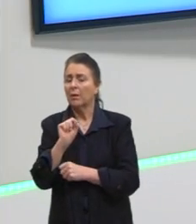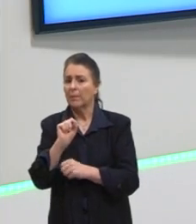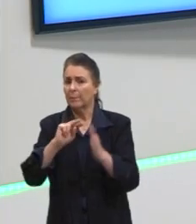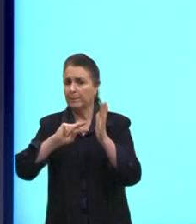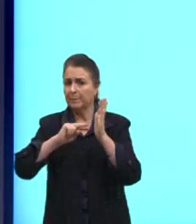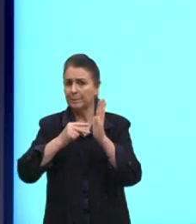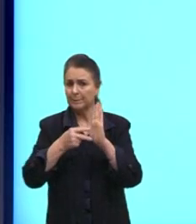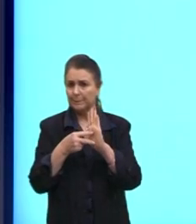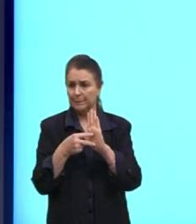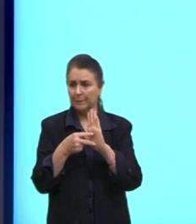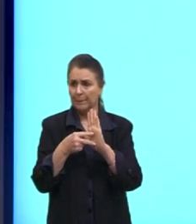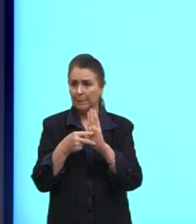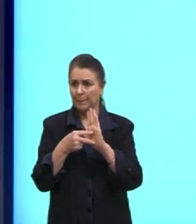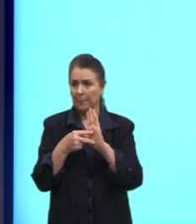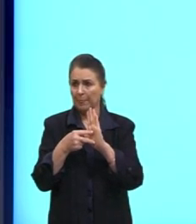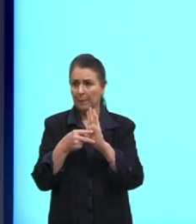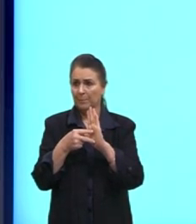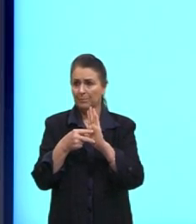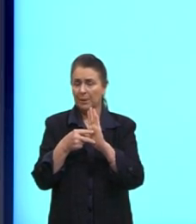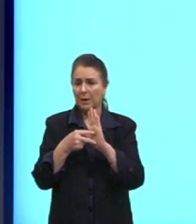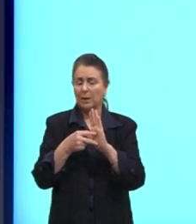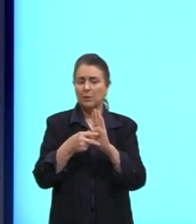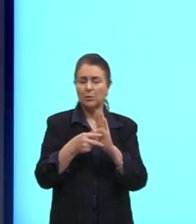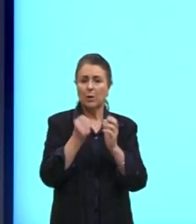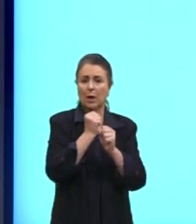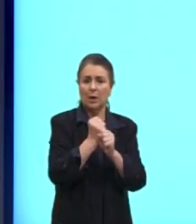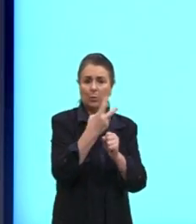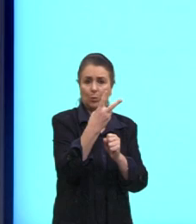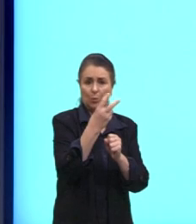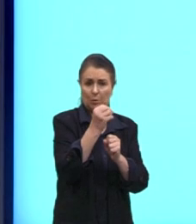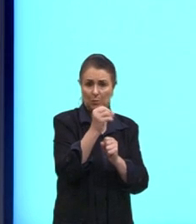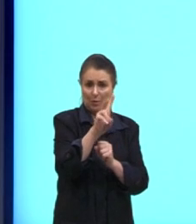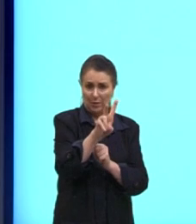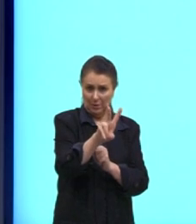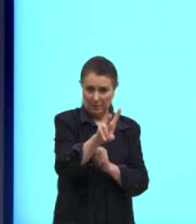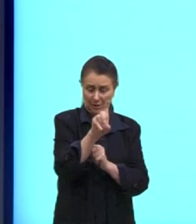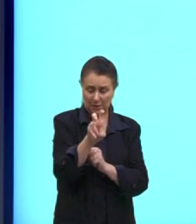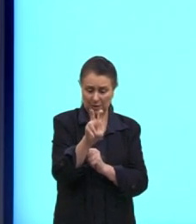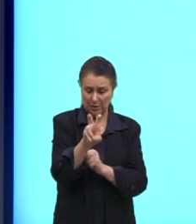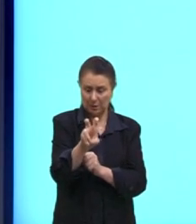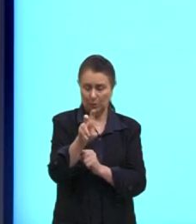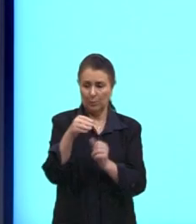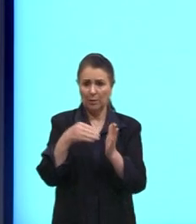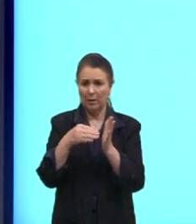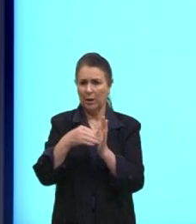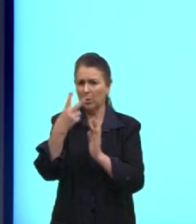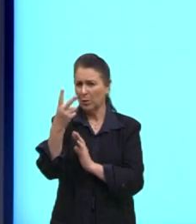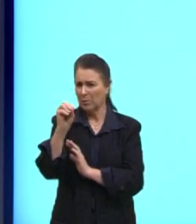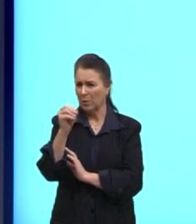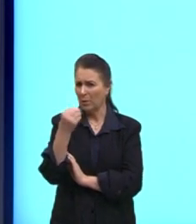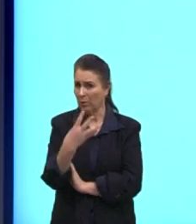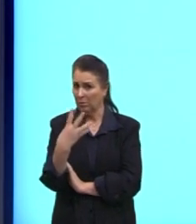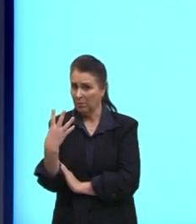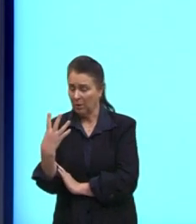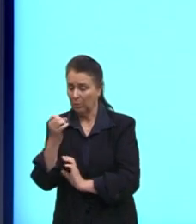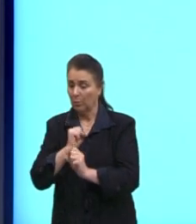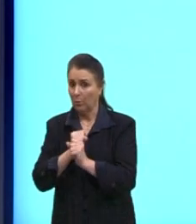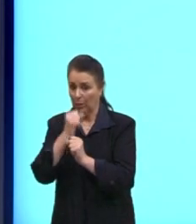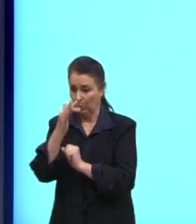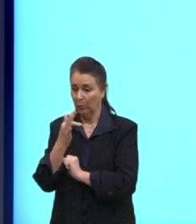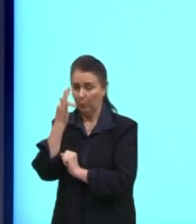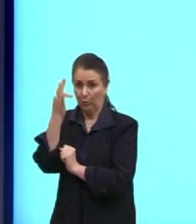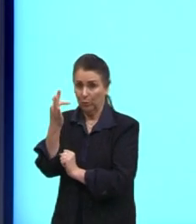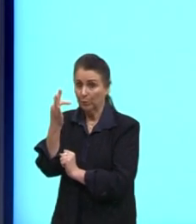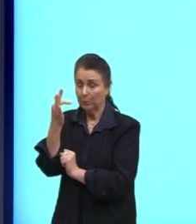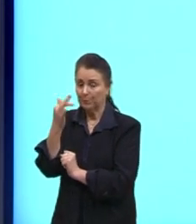que a de 2025 a 2044 nós temos que